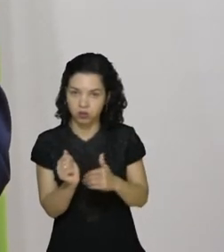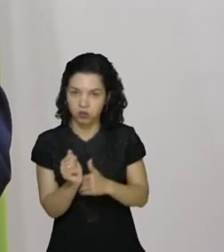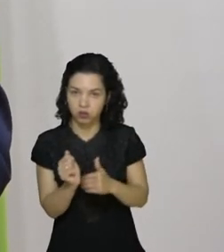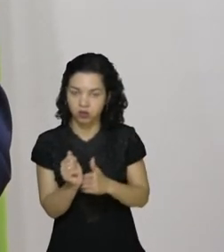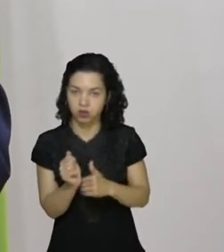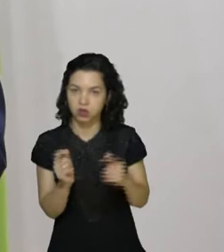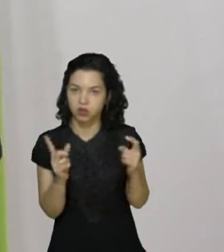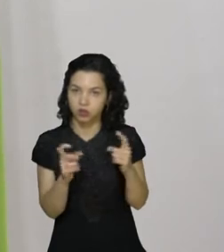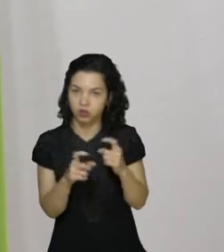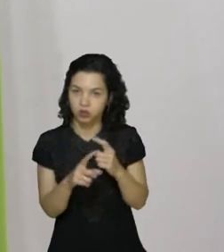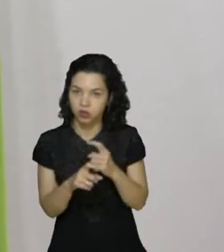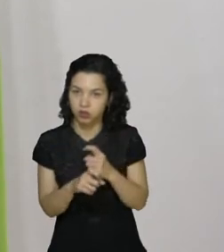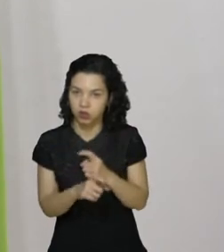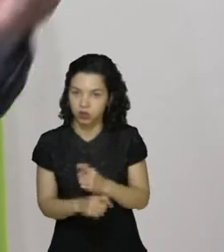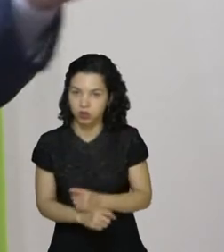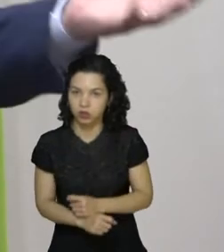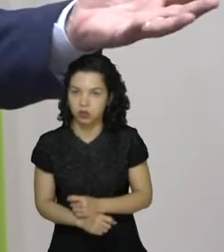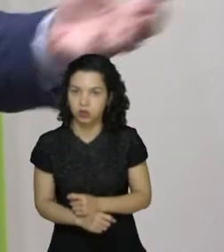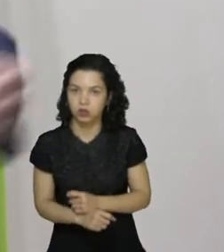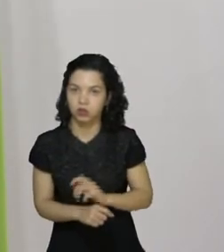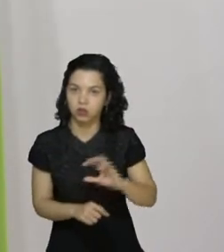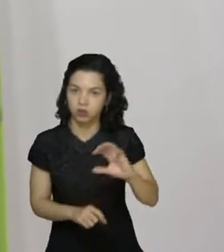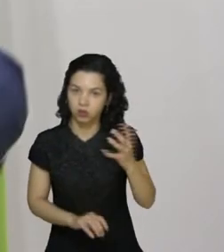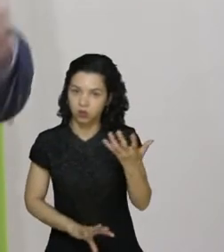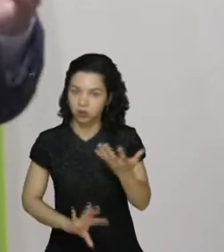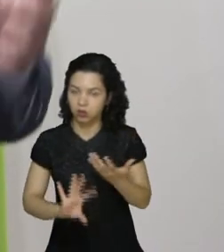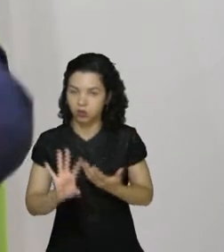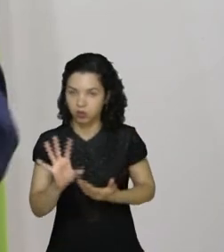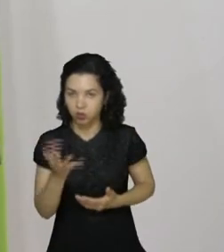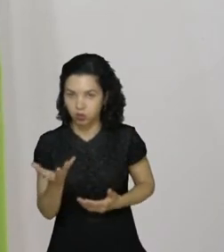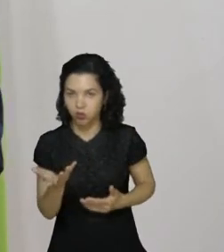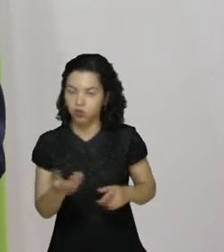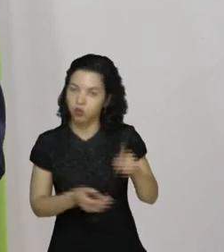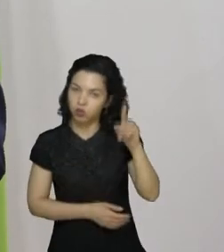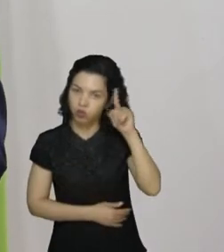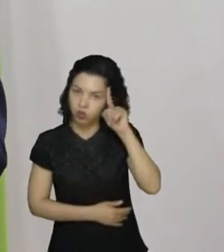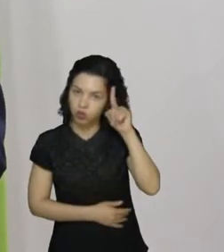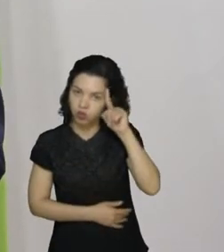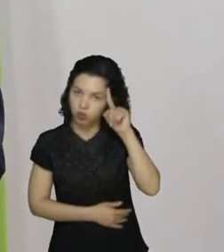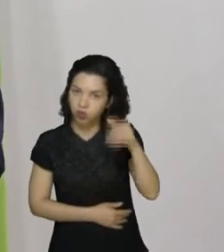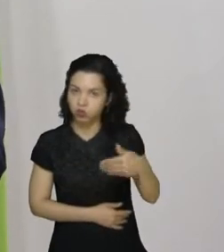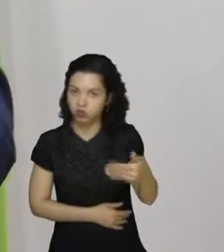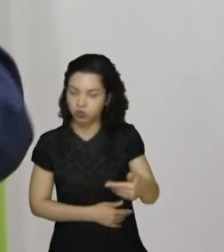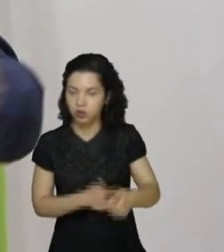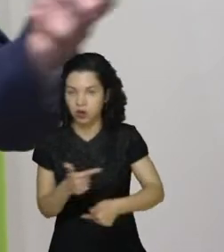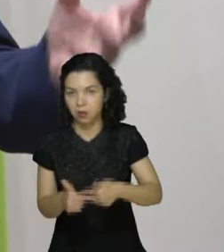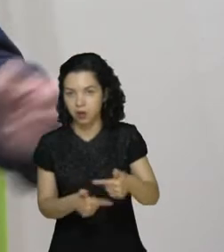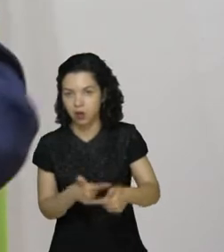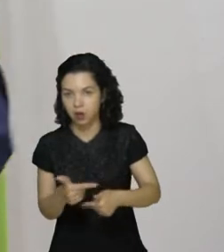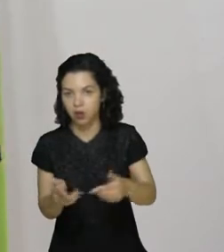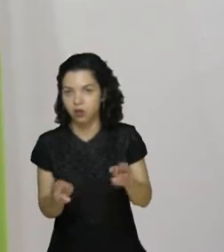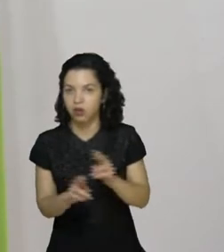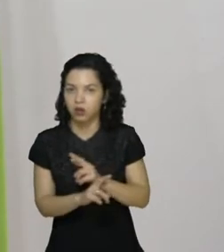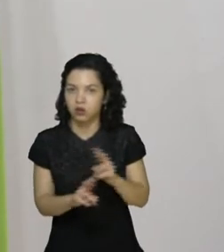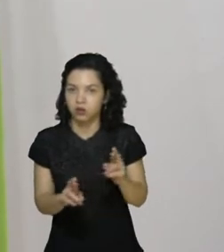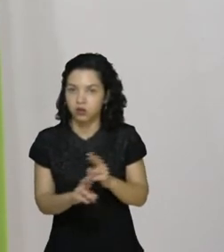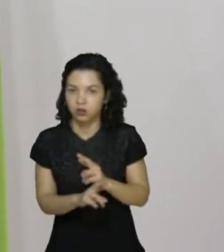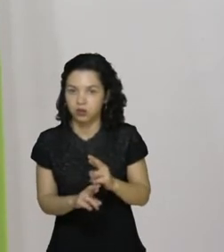dificuldades, as situações que ela passa no seu dia a dia, no trabalho, os relacionamentos que